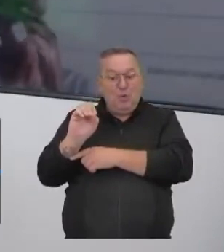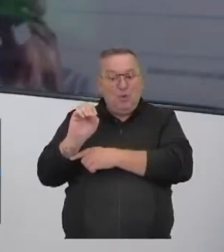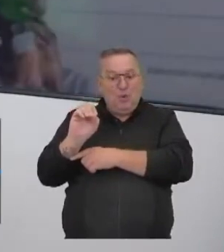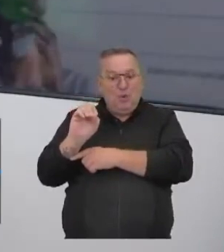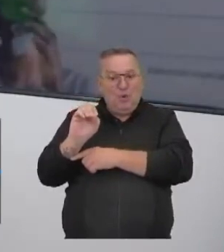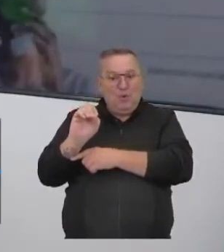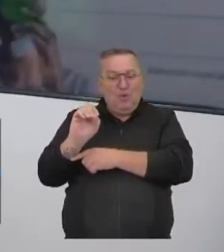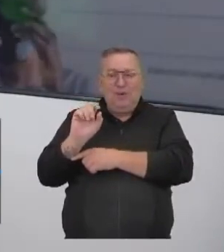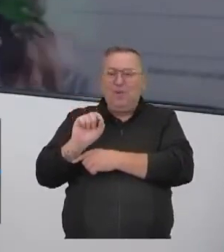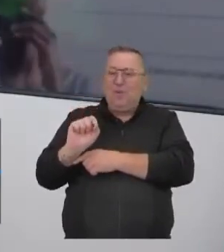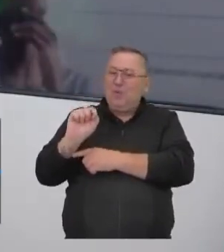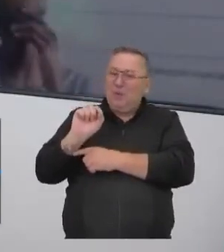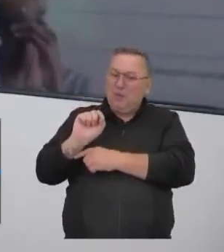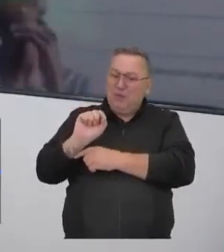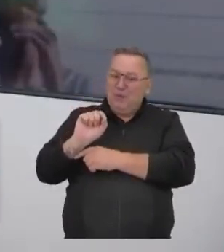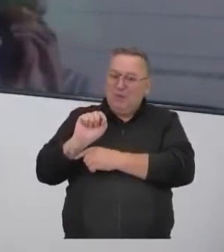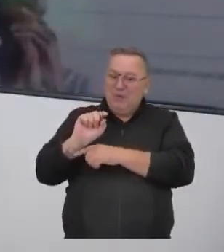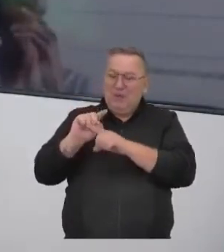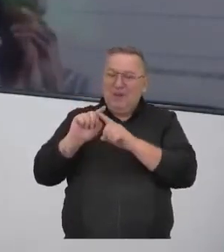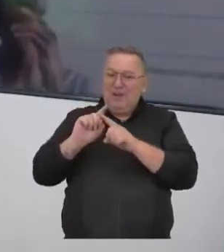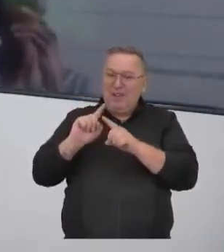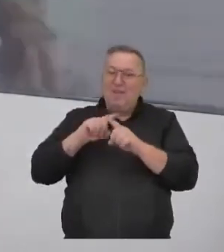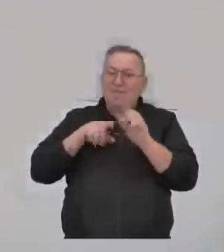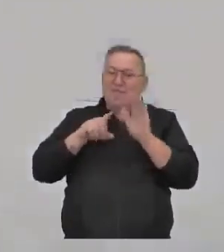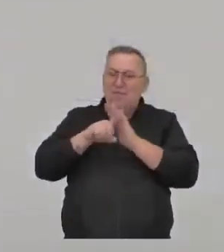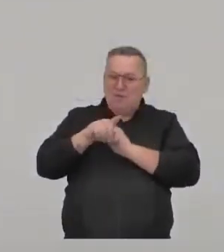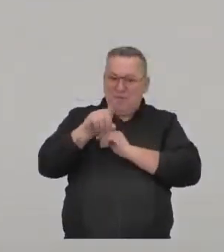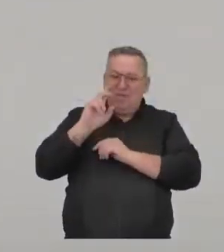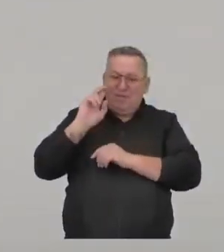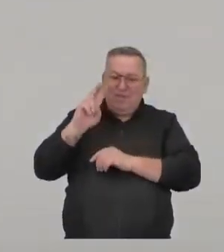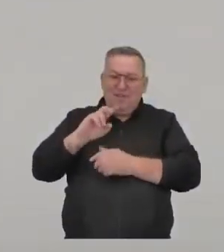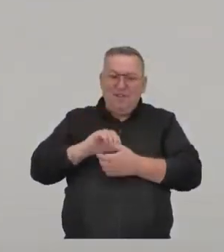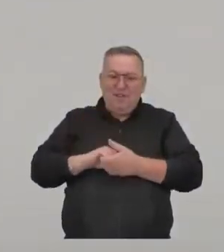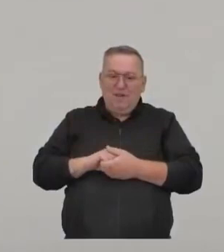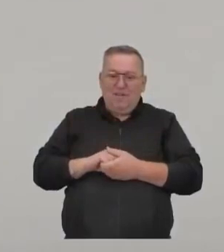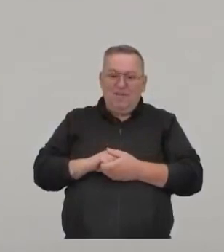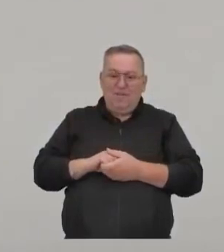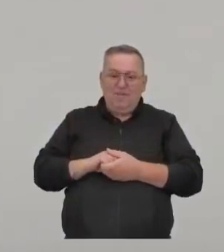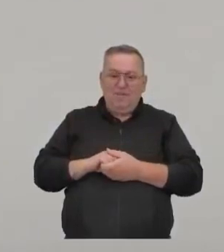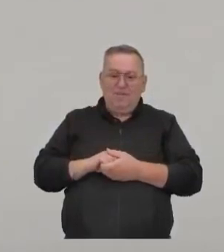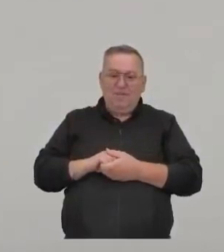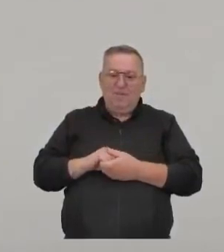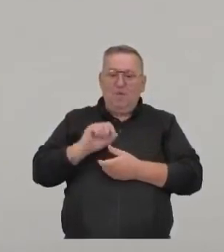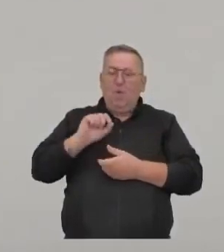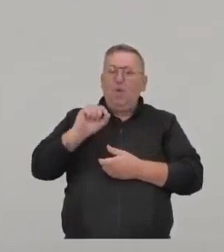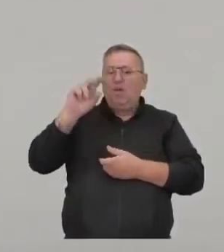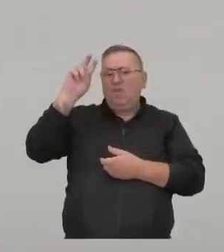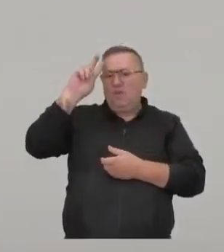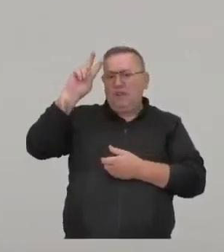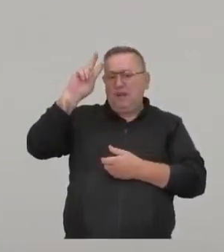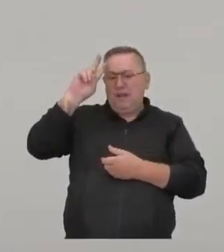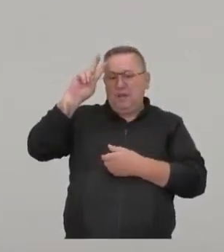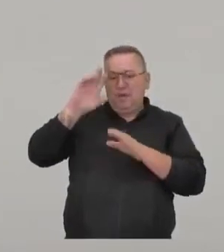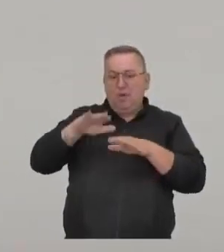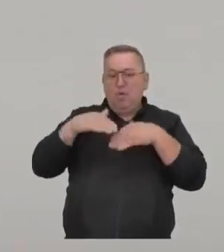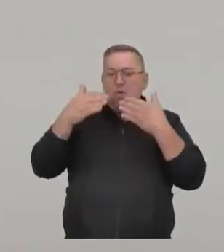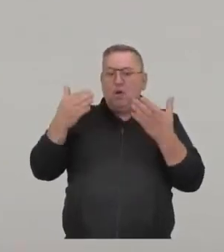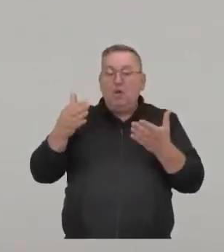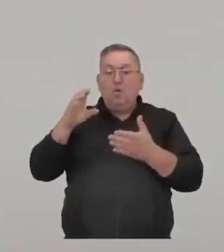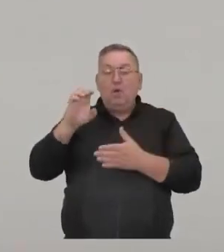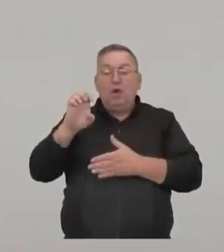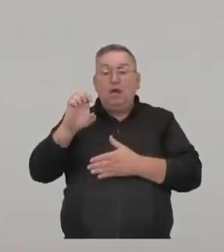de Estado, eu deixei uma pegadinha aqui para vocês. Dá uma olhadinha aí na tela. O que você lembra quando eu